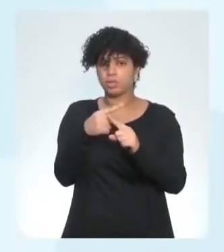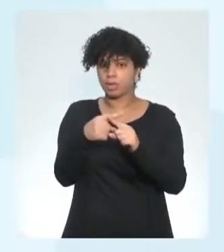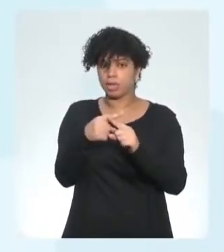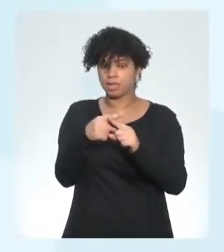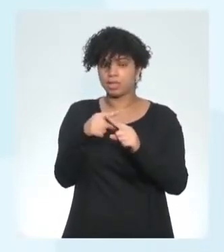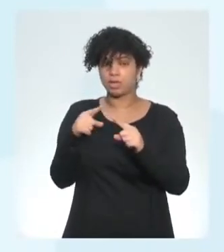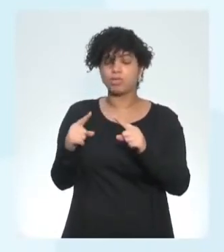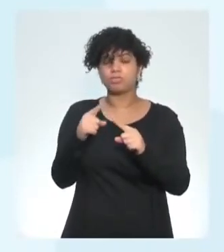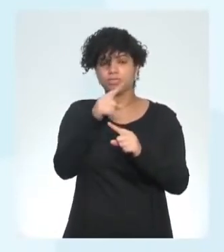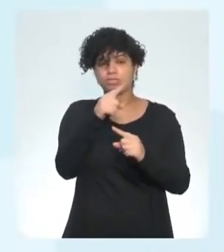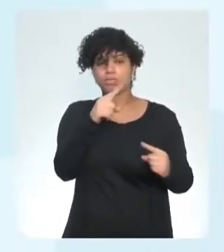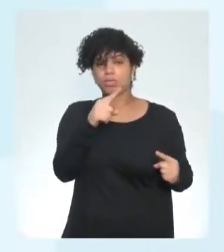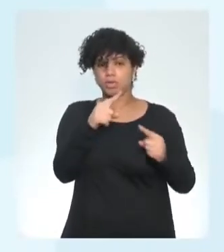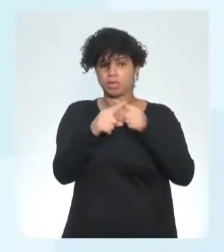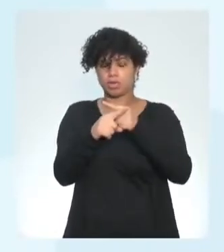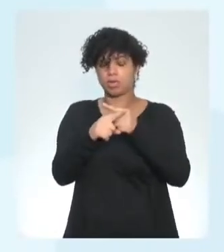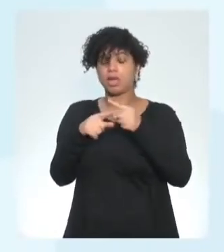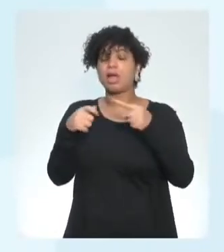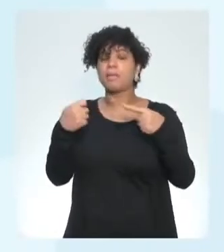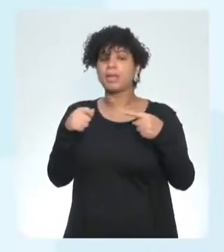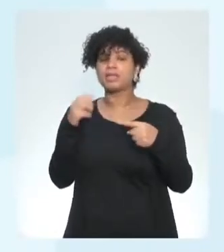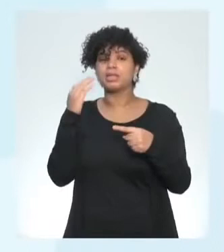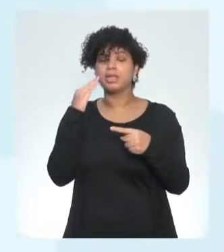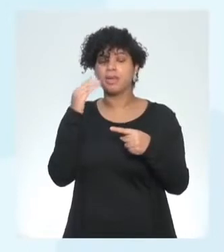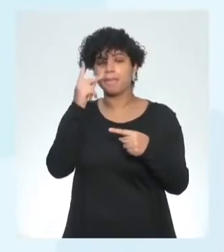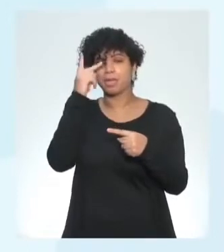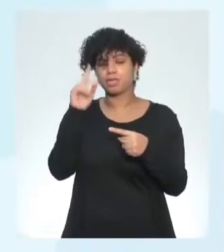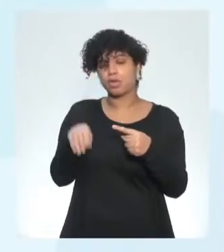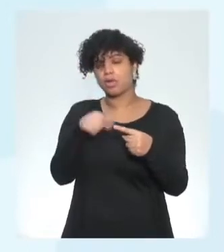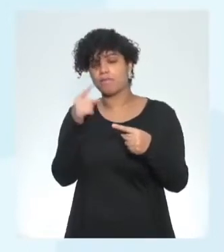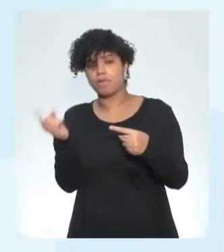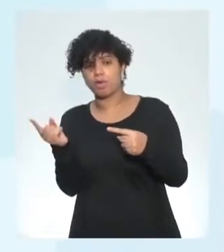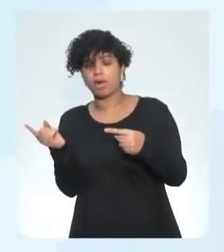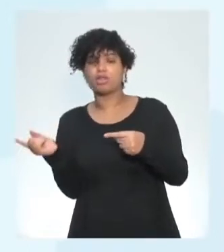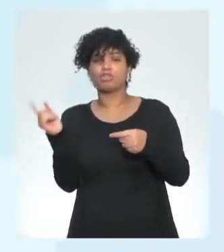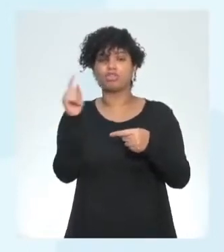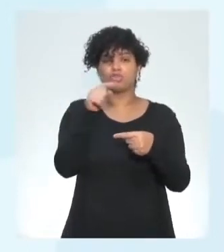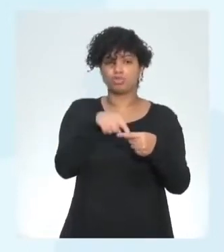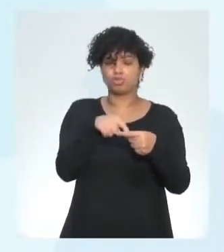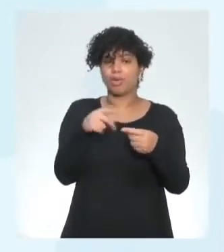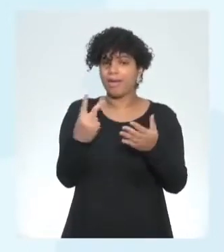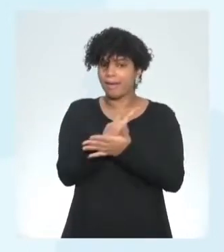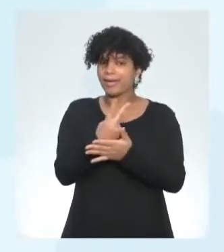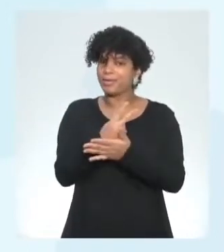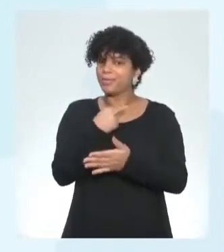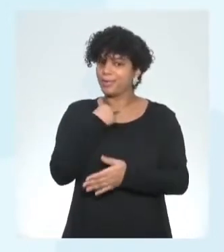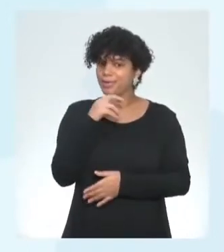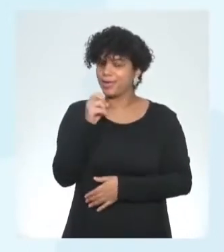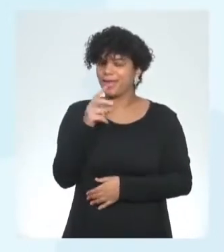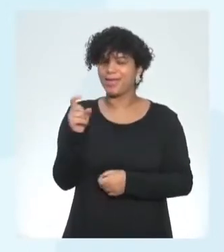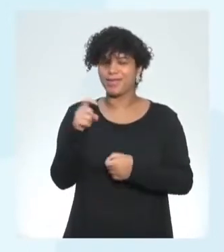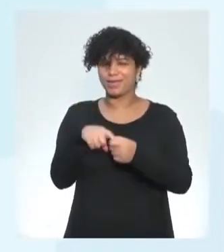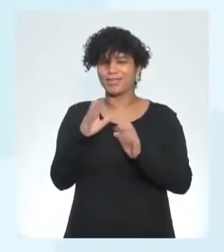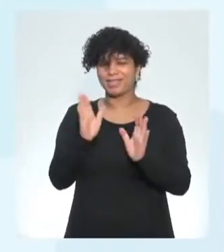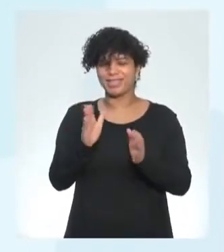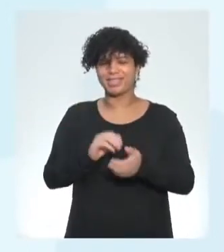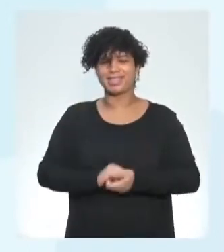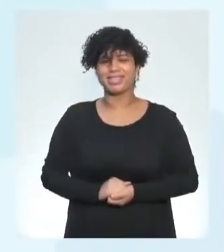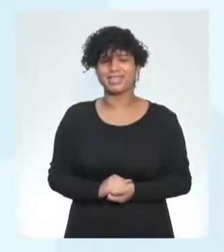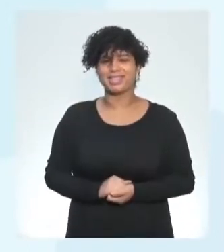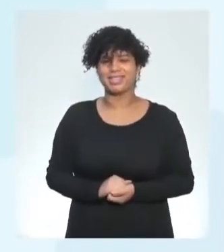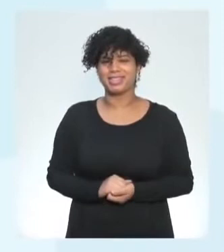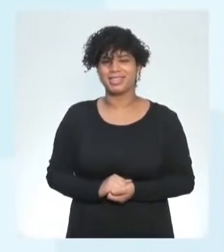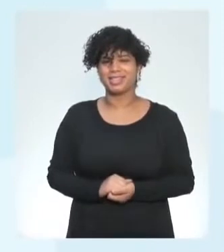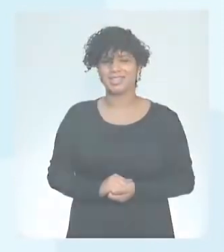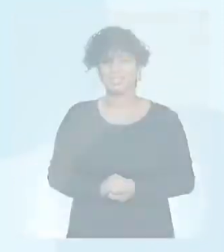fazer a distributiva, tem que multiplicar quem está de fora por cada membro ali dentro, tá bom? Não vai errar. Já volto, 2 minutos.